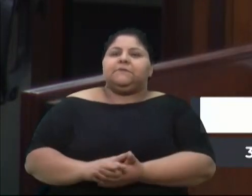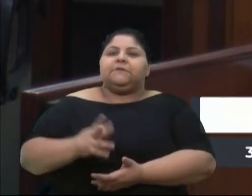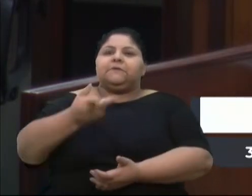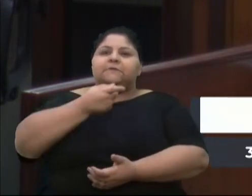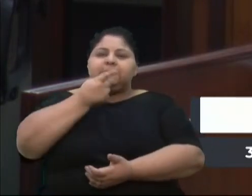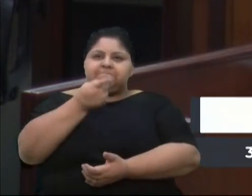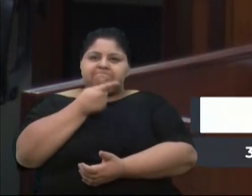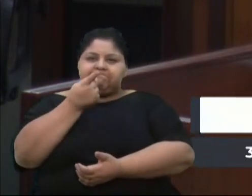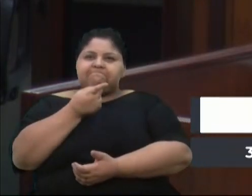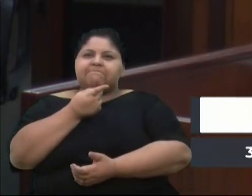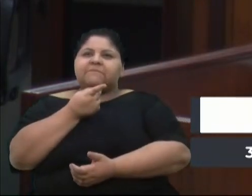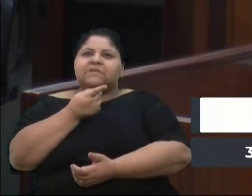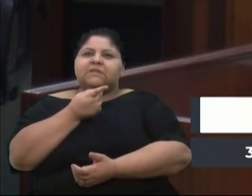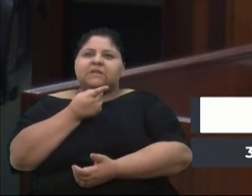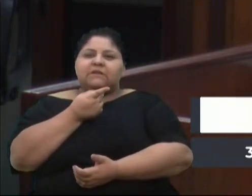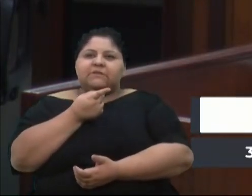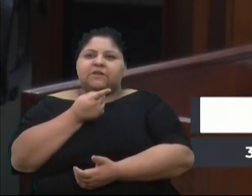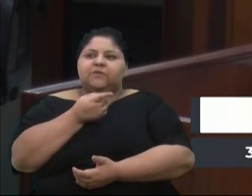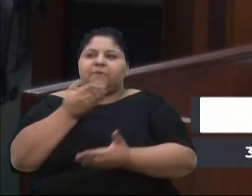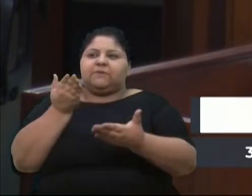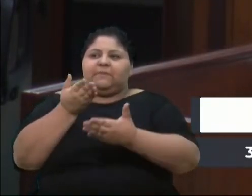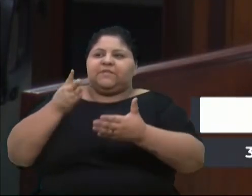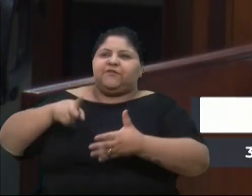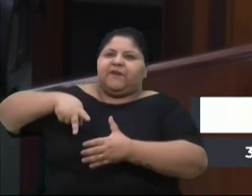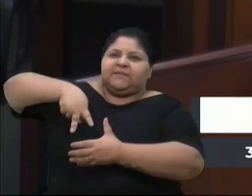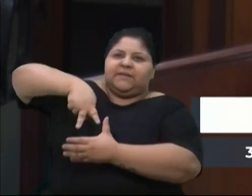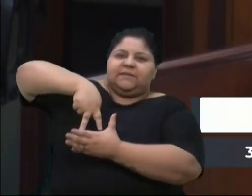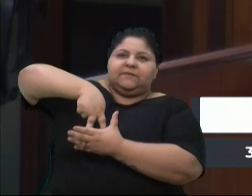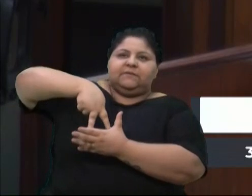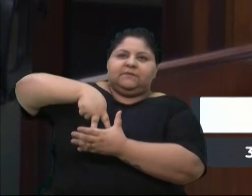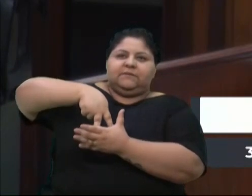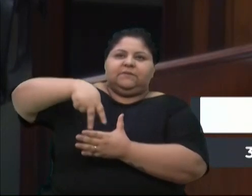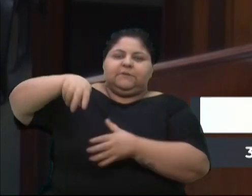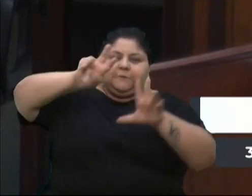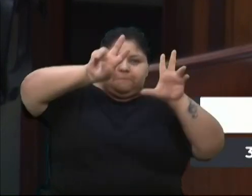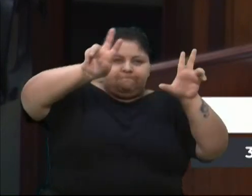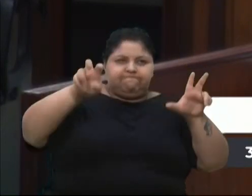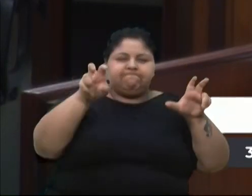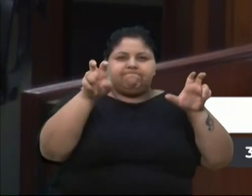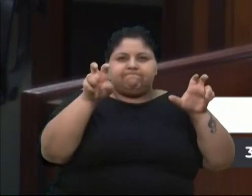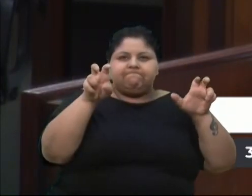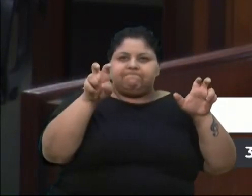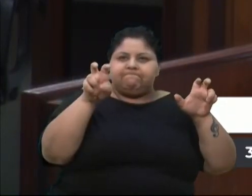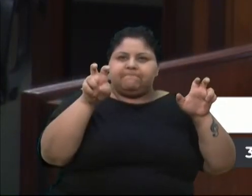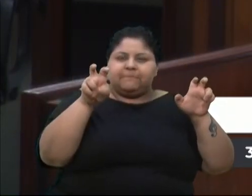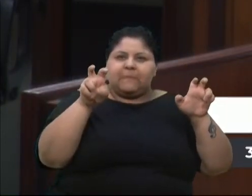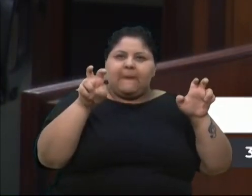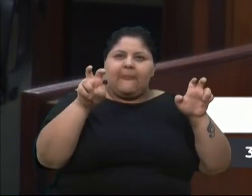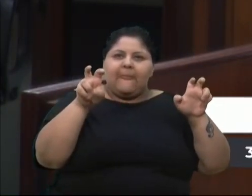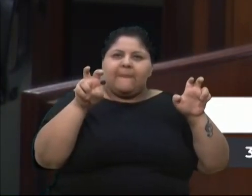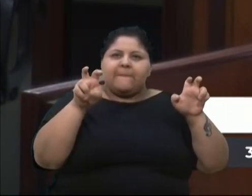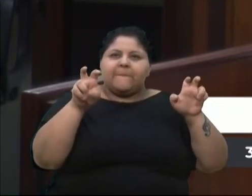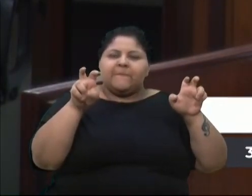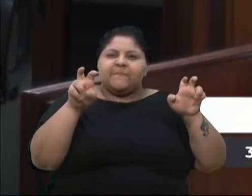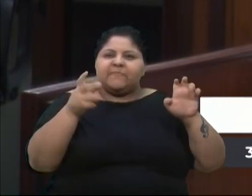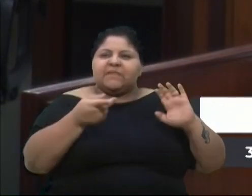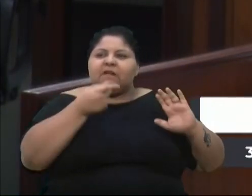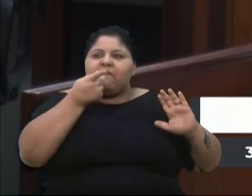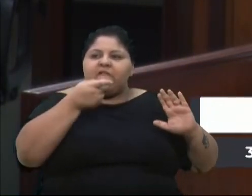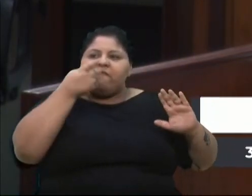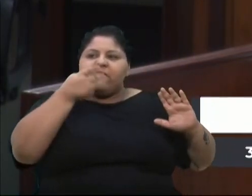no meu grande expediente hoje sobre o Fala